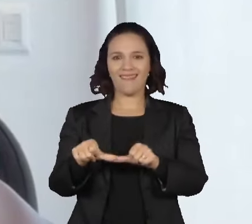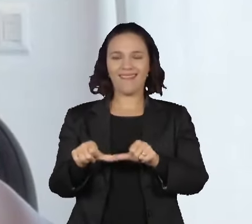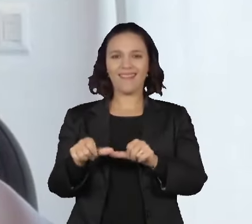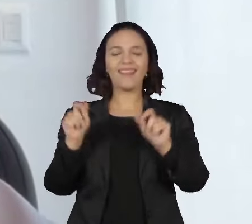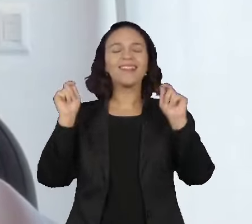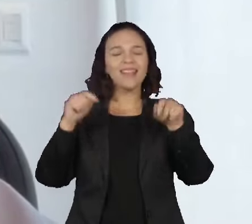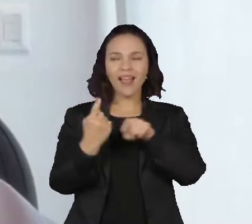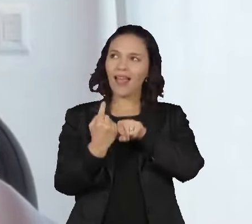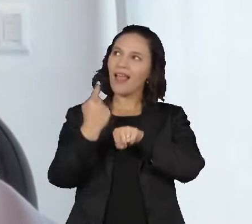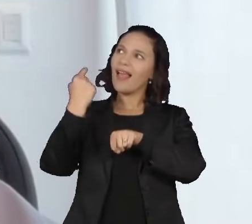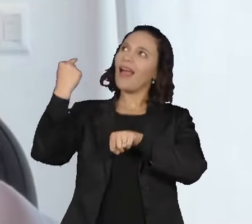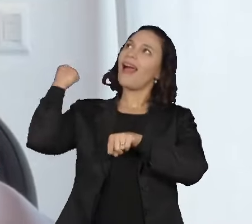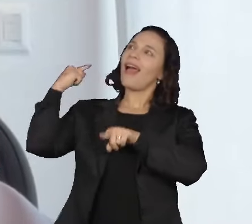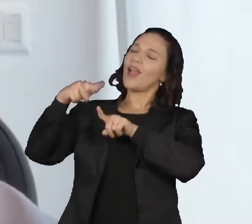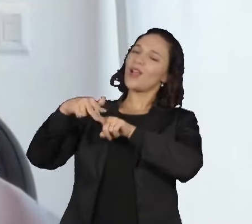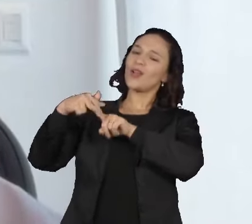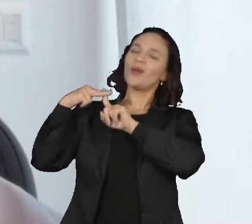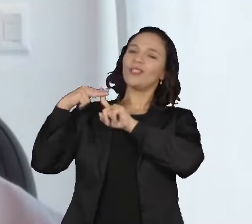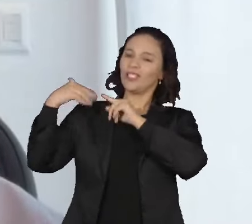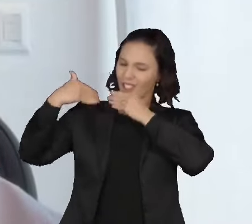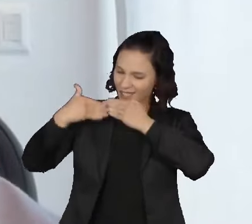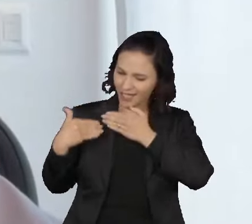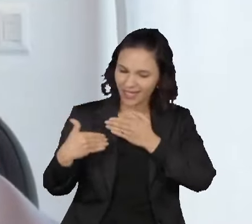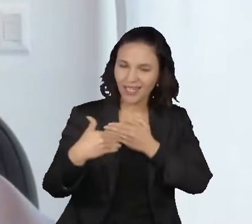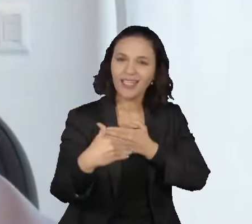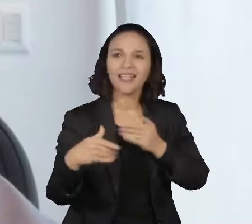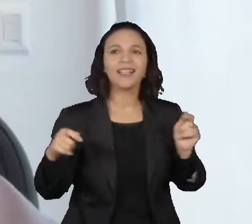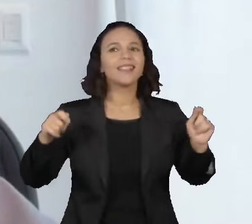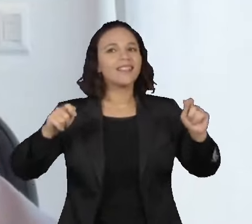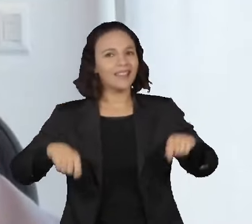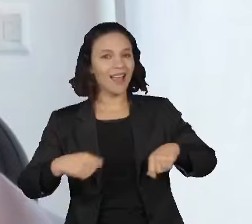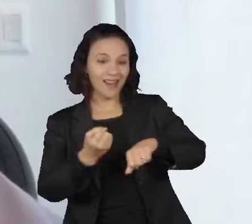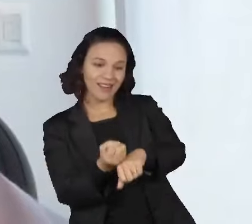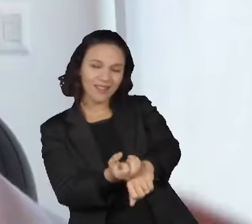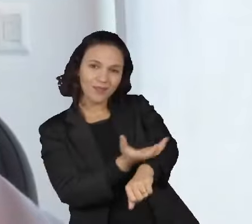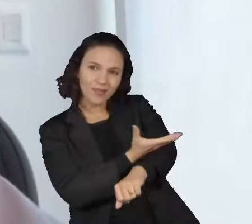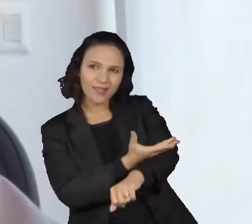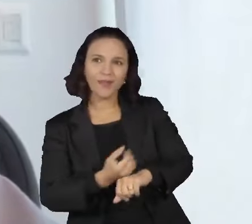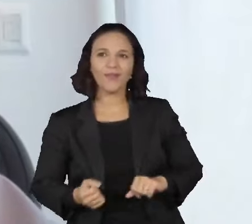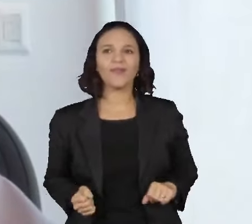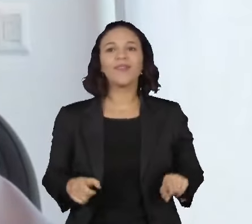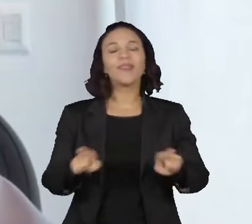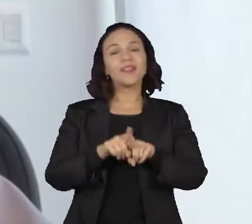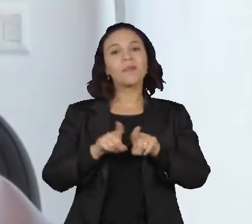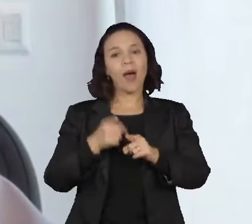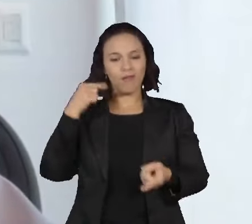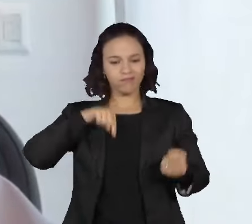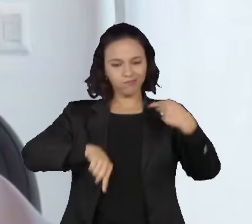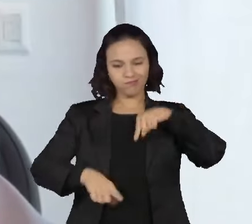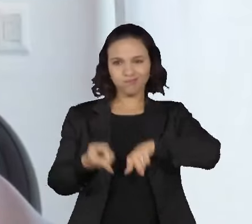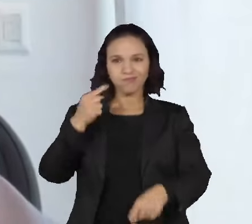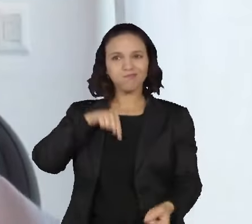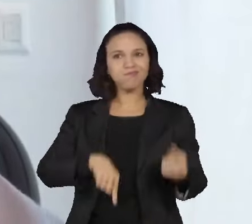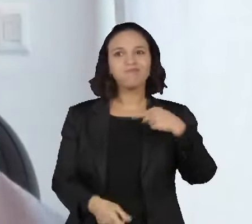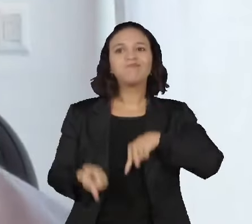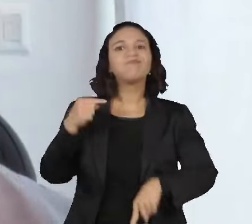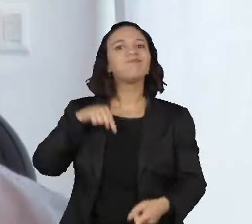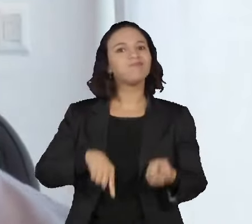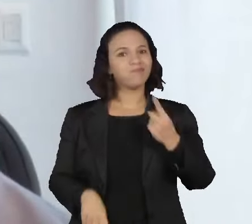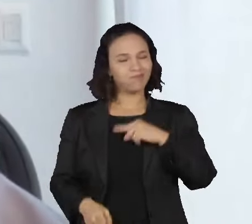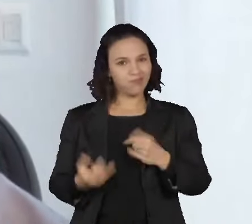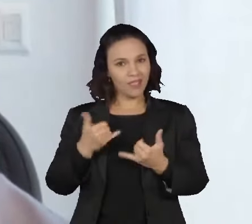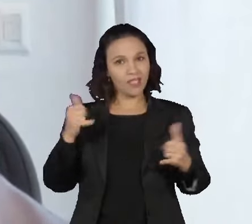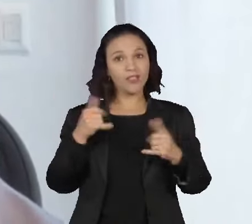para trás. A gente pode voltar para trás na nossa vida emocional, no nosso metabolismo, do nosso corpo, do